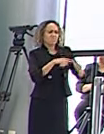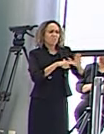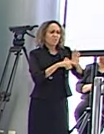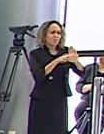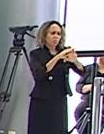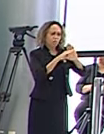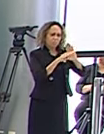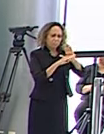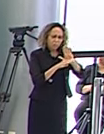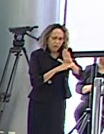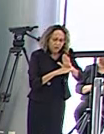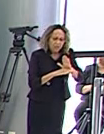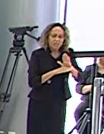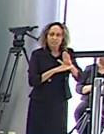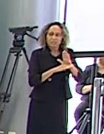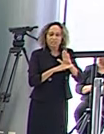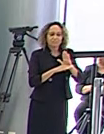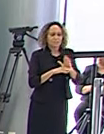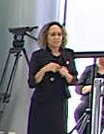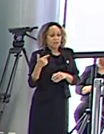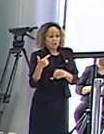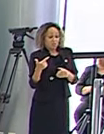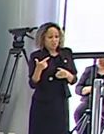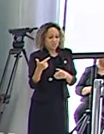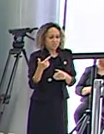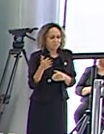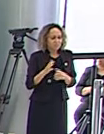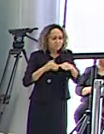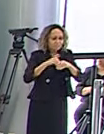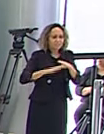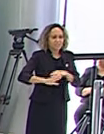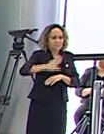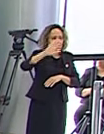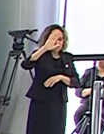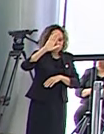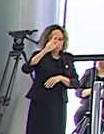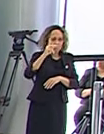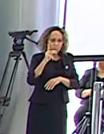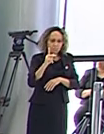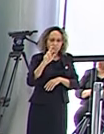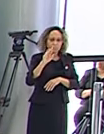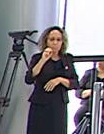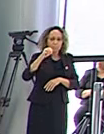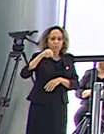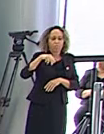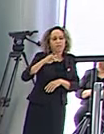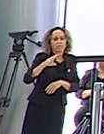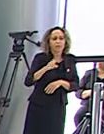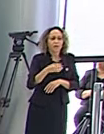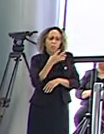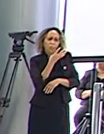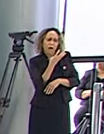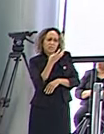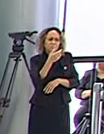e implantou no seu primeiro governo e nesse segundo governo o Pronatec em 4.300 municípios do Brasil. Saudar